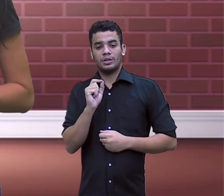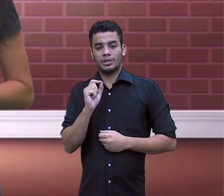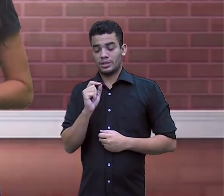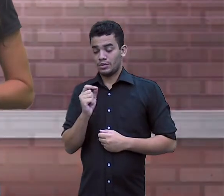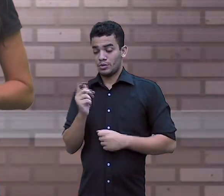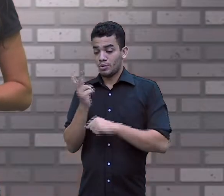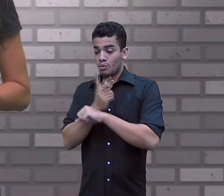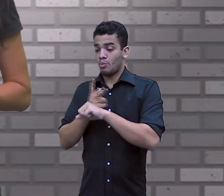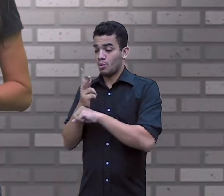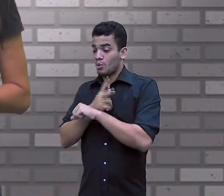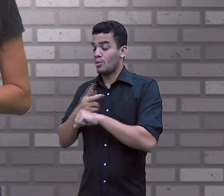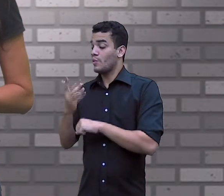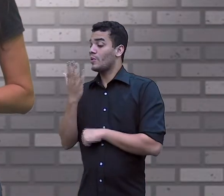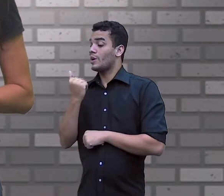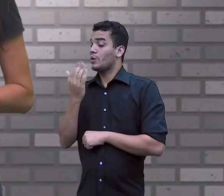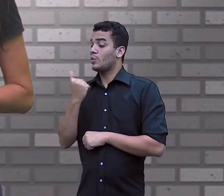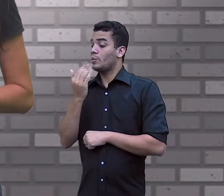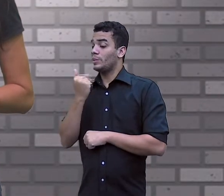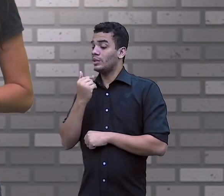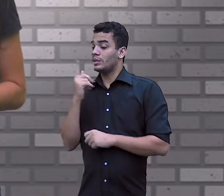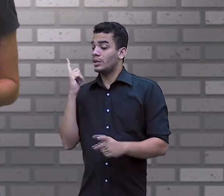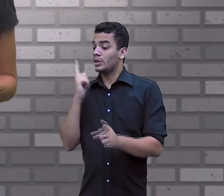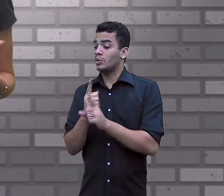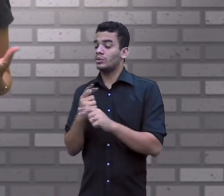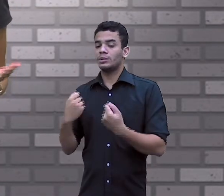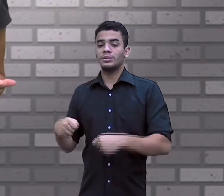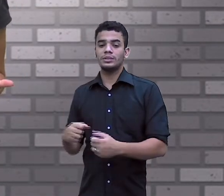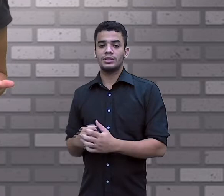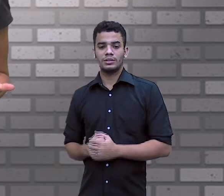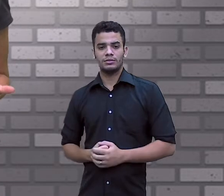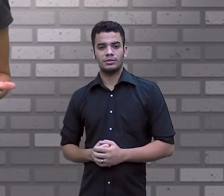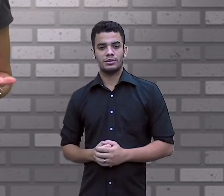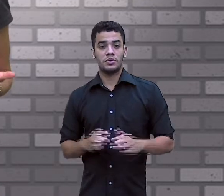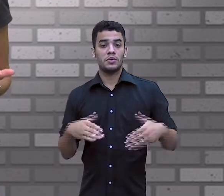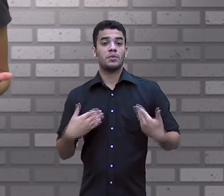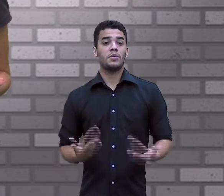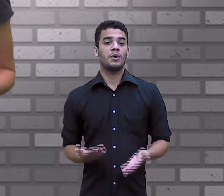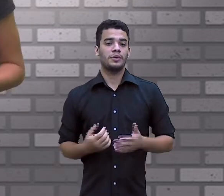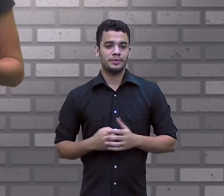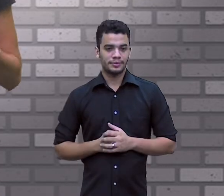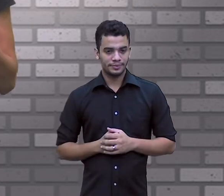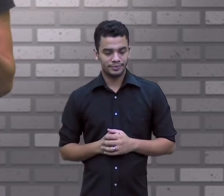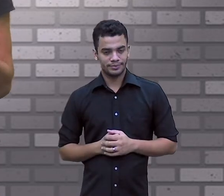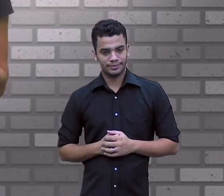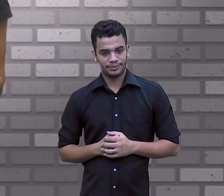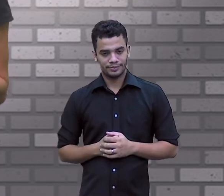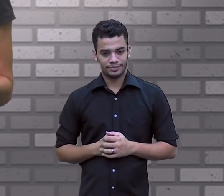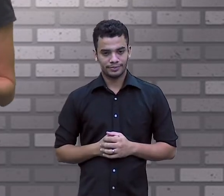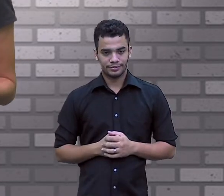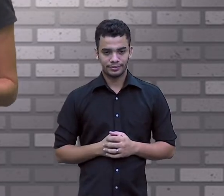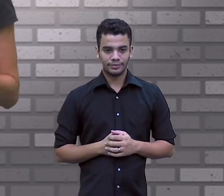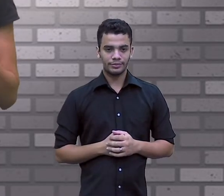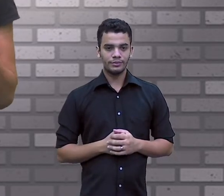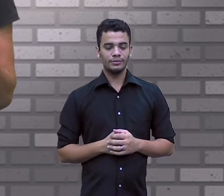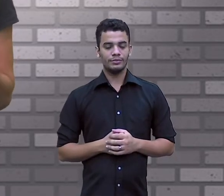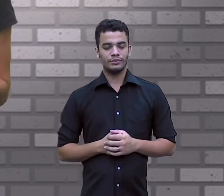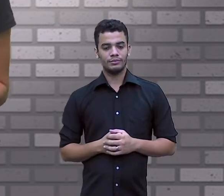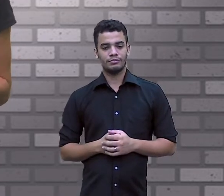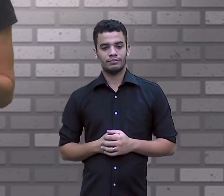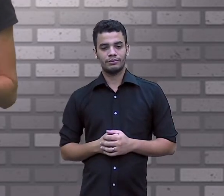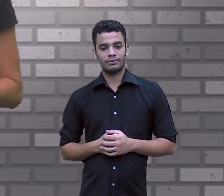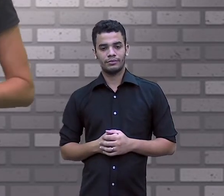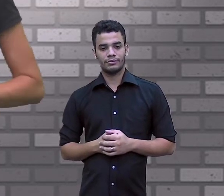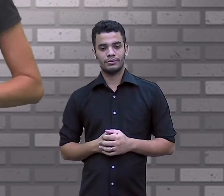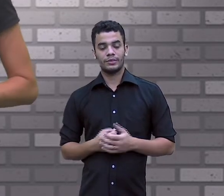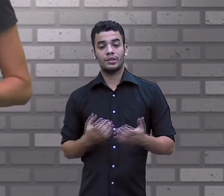dessas duas opções está correta? A frase correta é que a cigarra